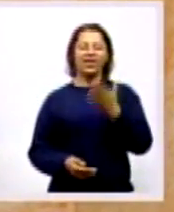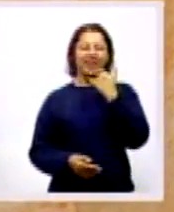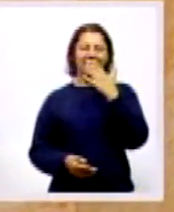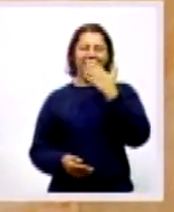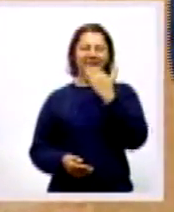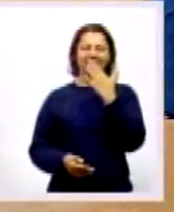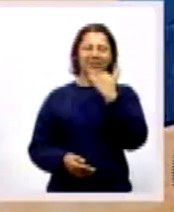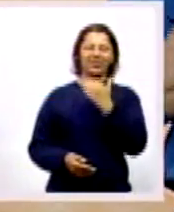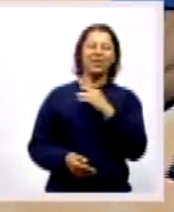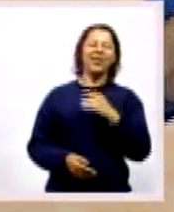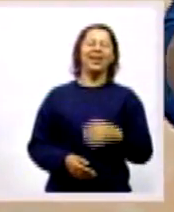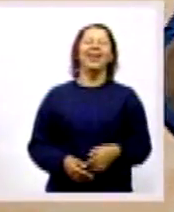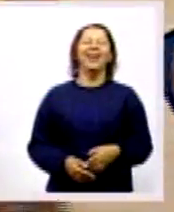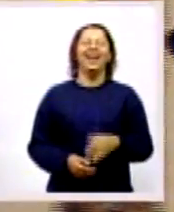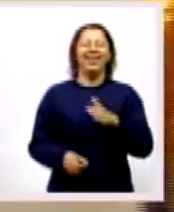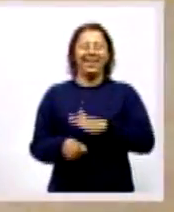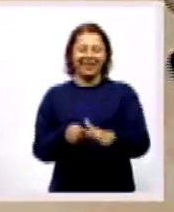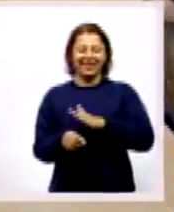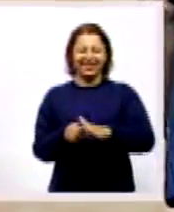hora.